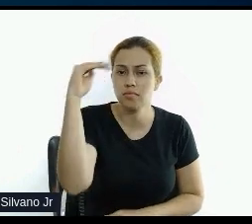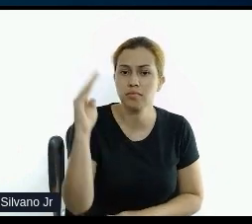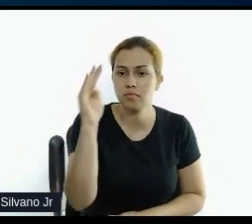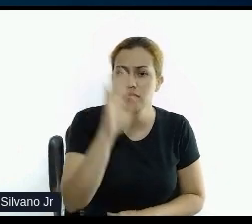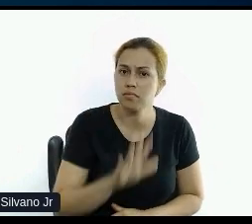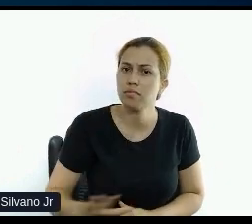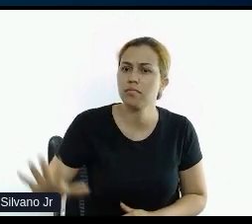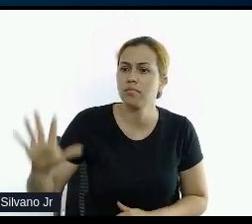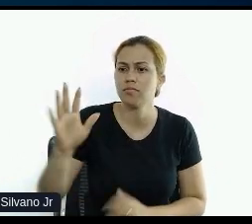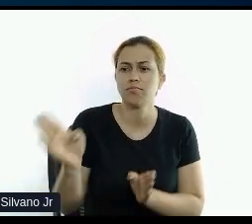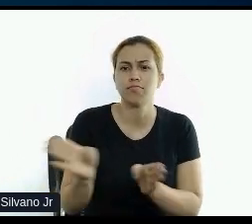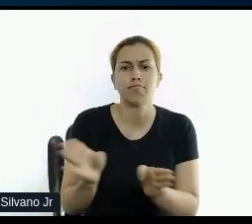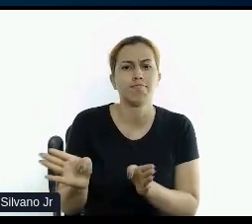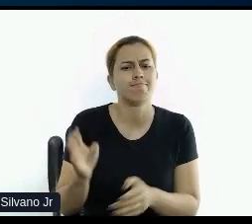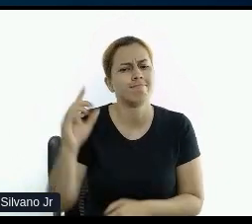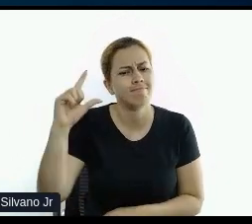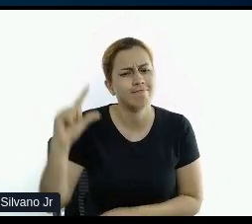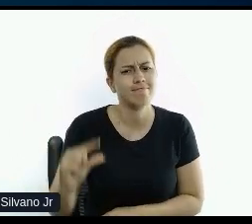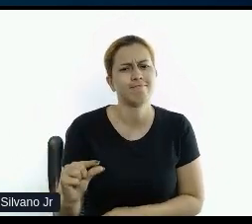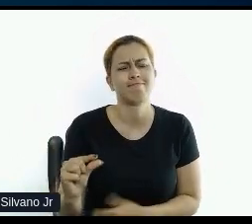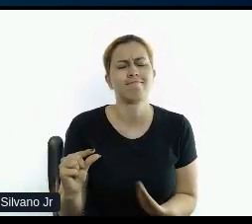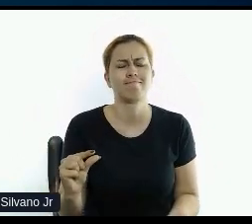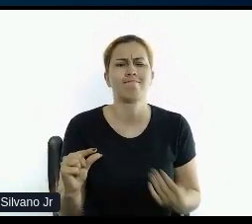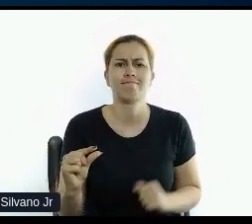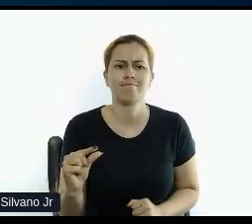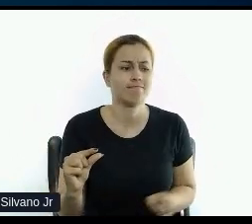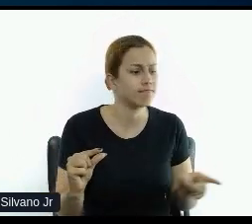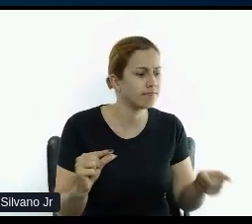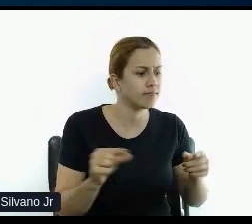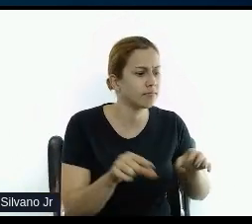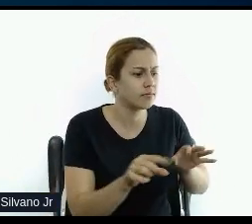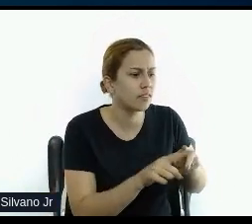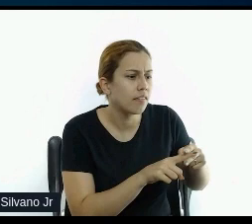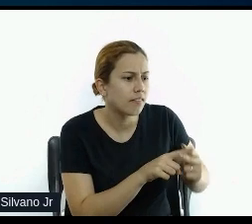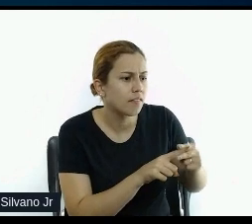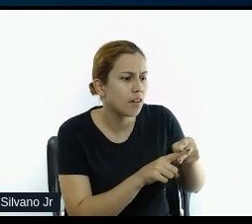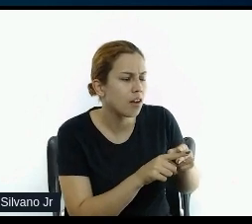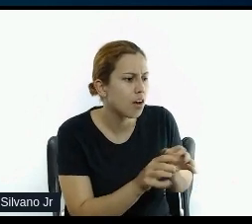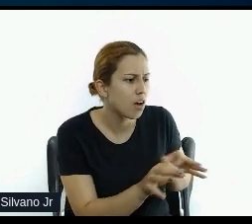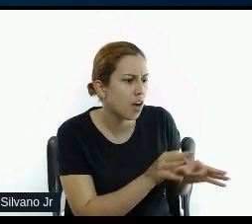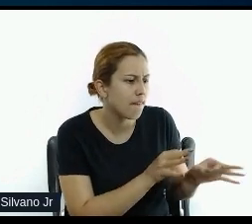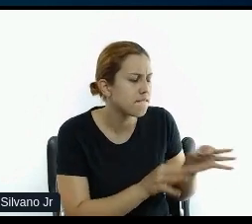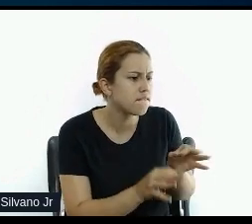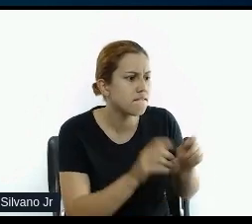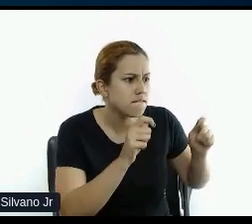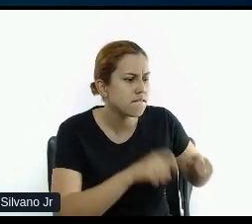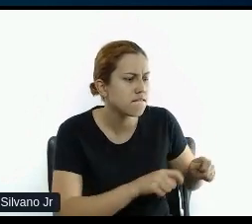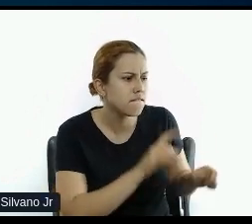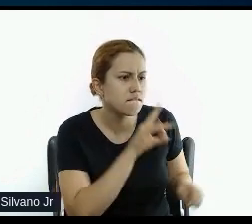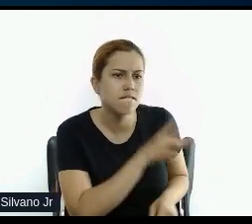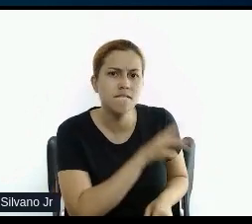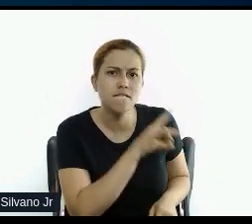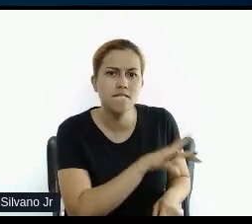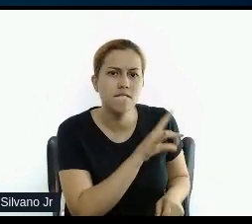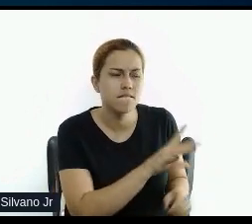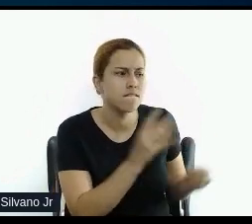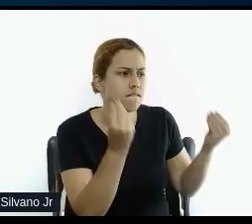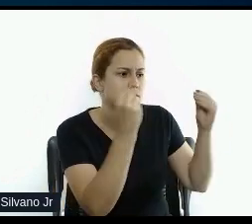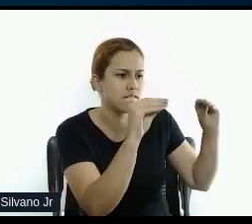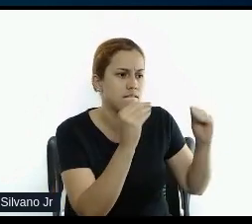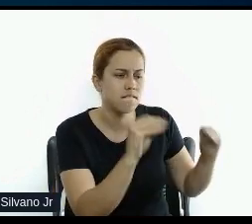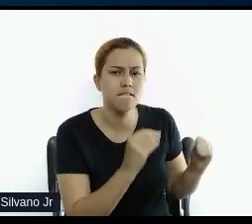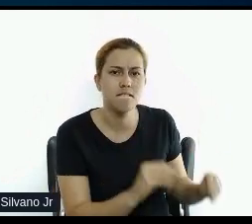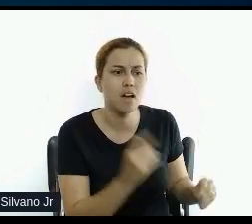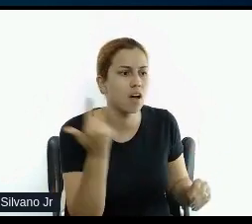acessíveis. Então, será que com ferramentas desse tipo, nós conseguimos criar mecanismos de automação para simplesmente eu lançar a